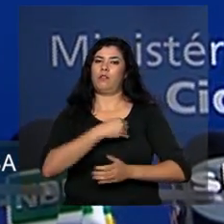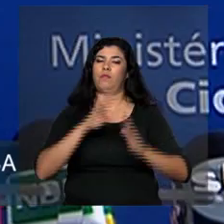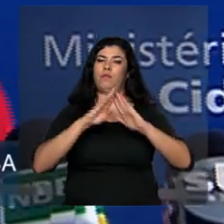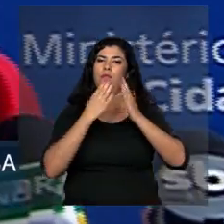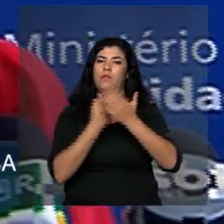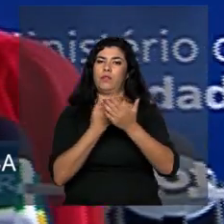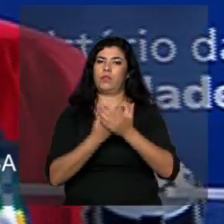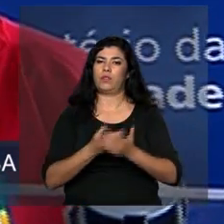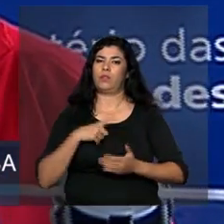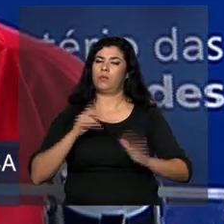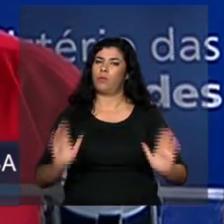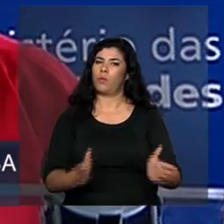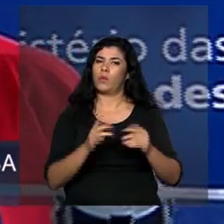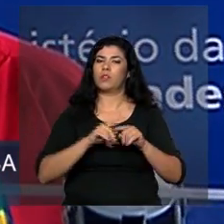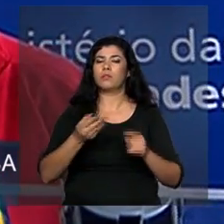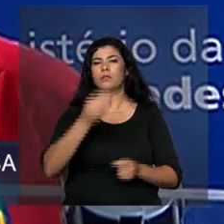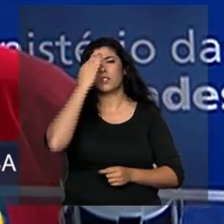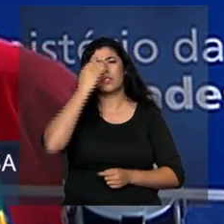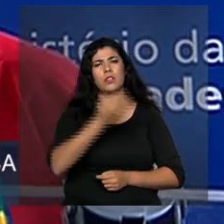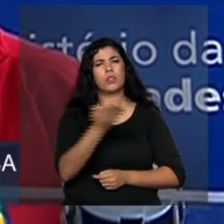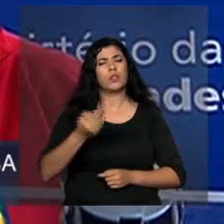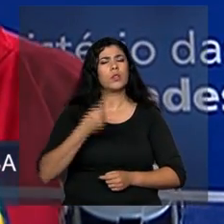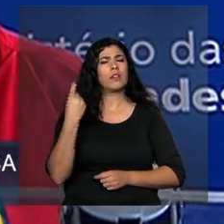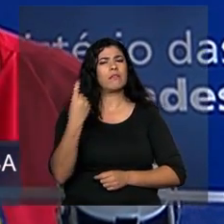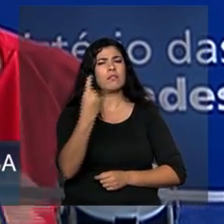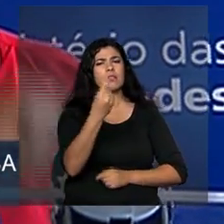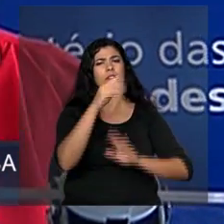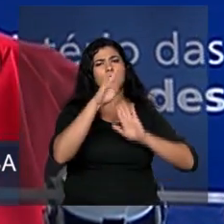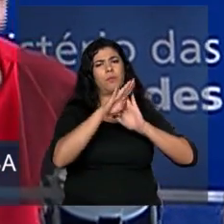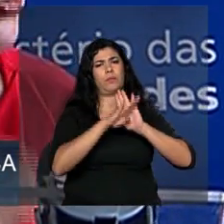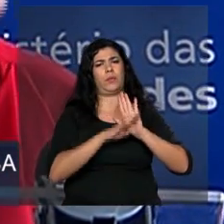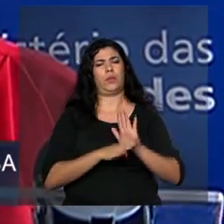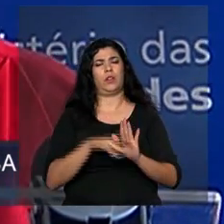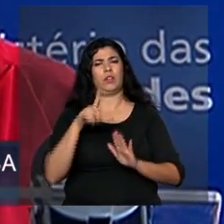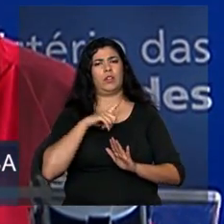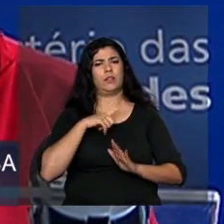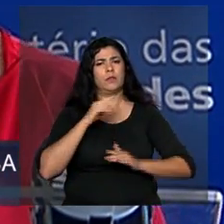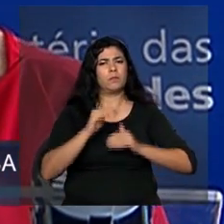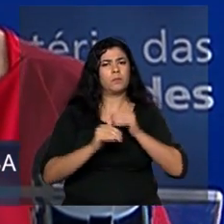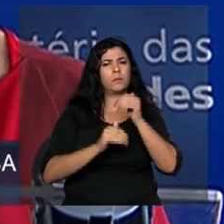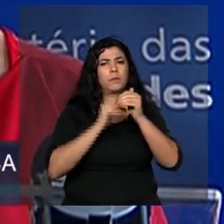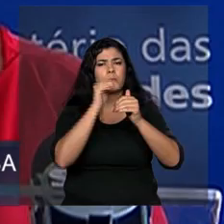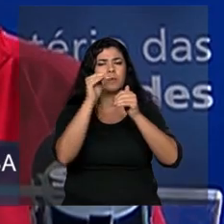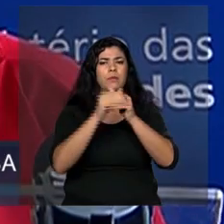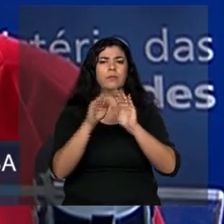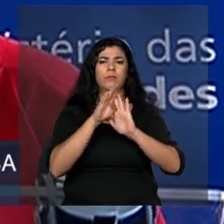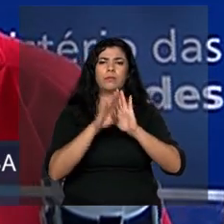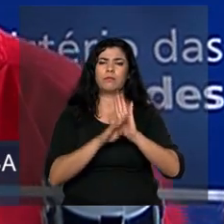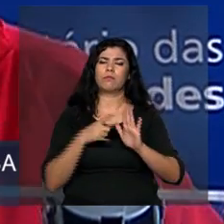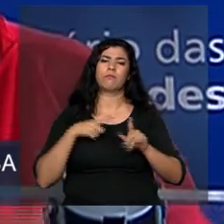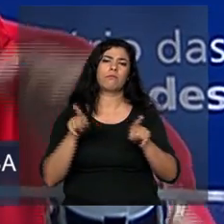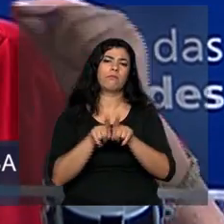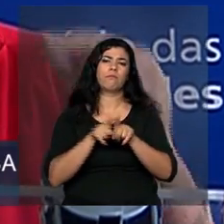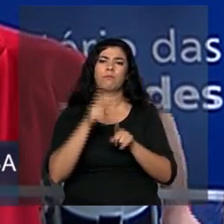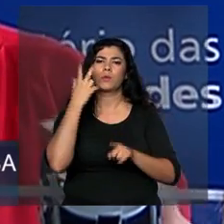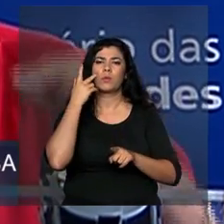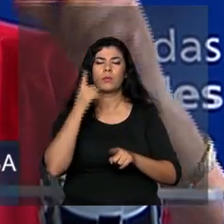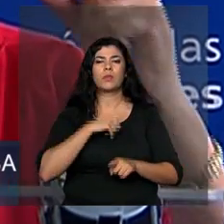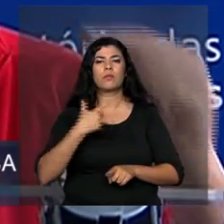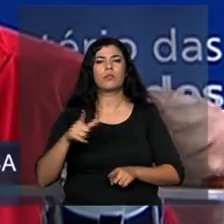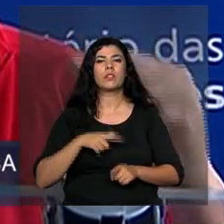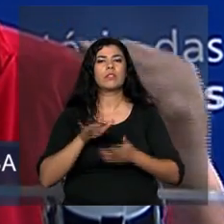uma força aí. Entendeu? Todo programa, gente, todo programa é assim. Não